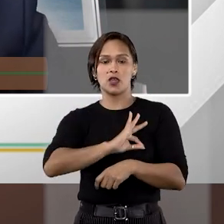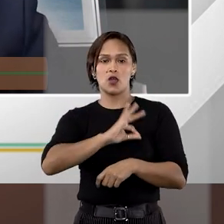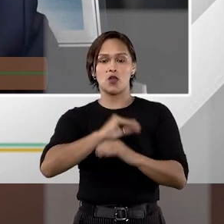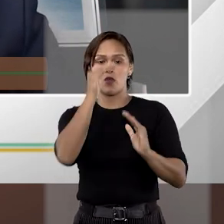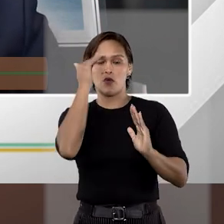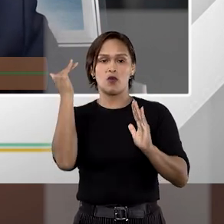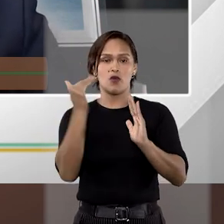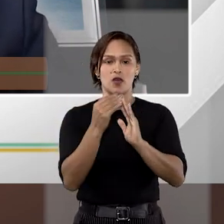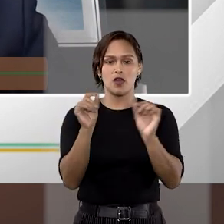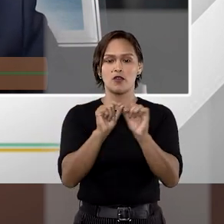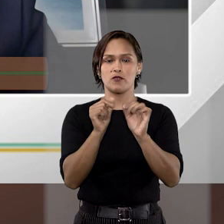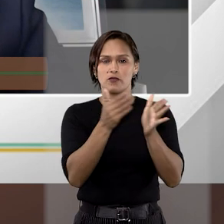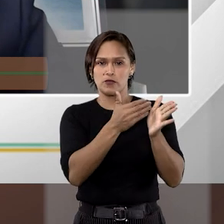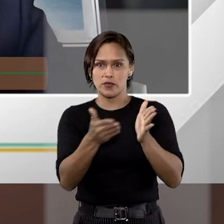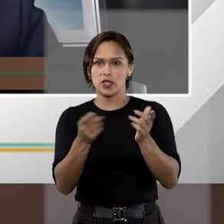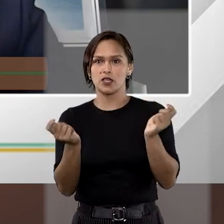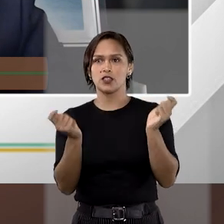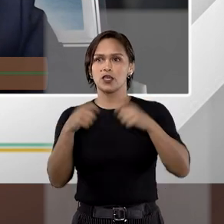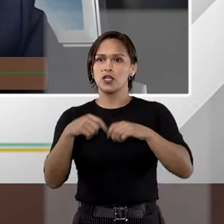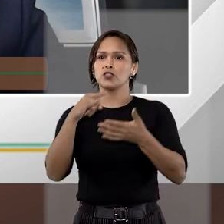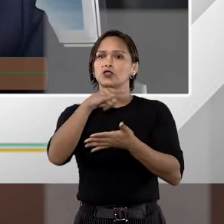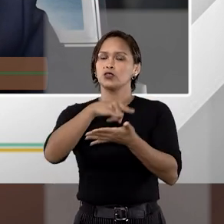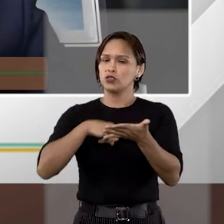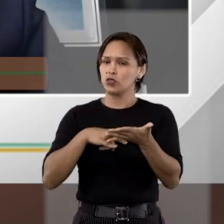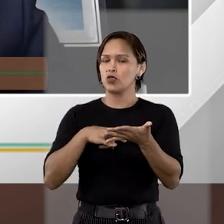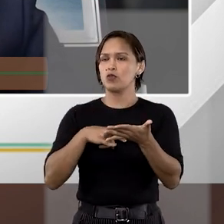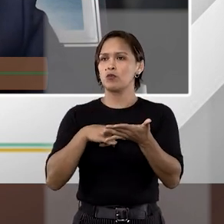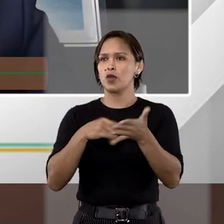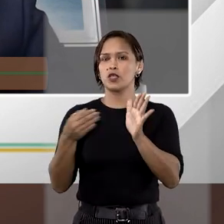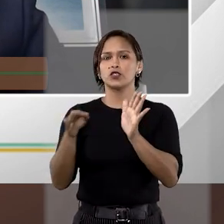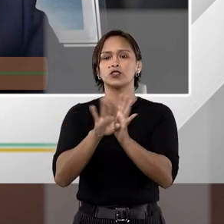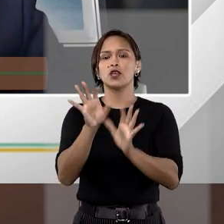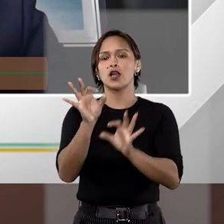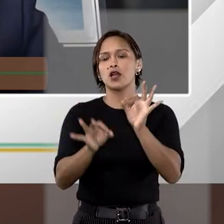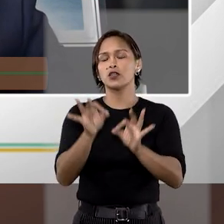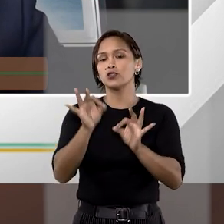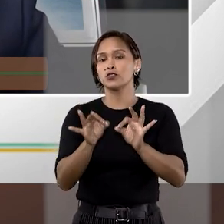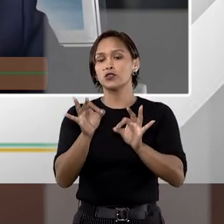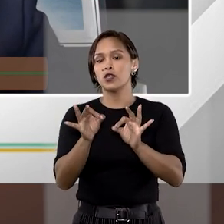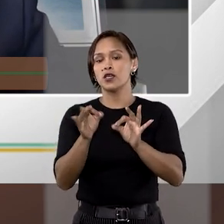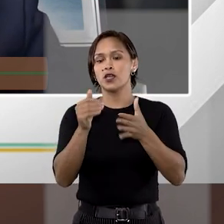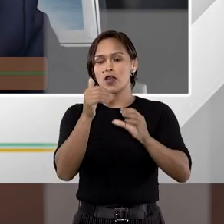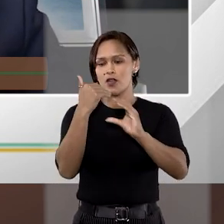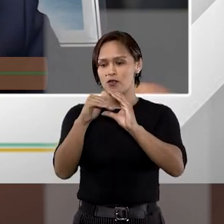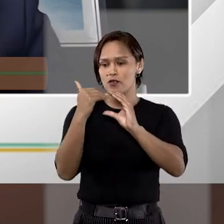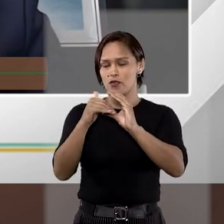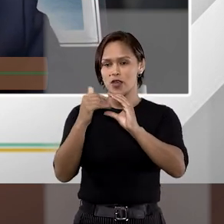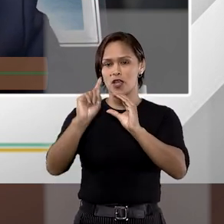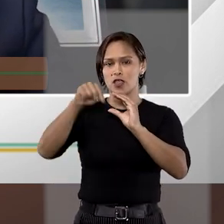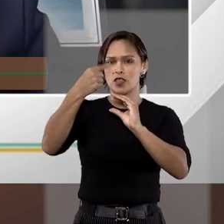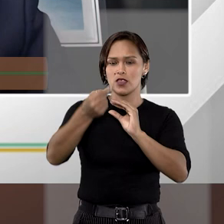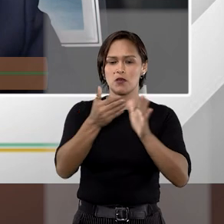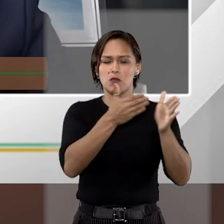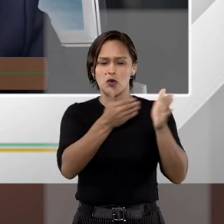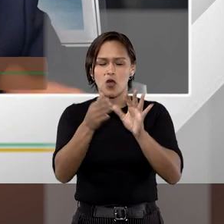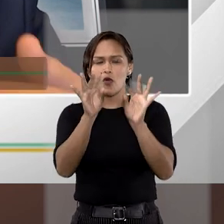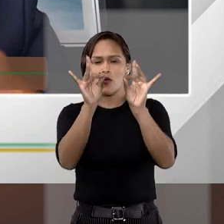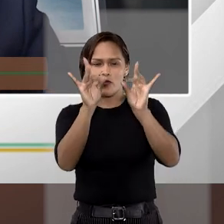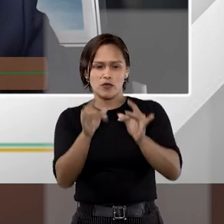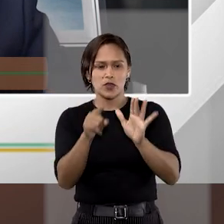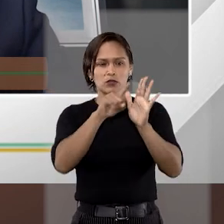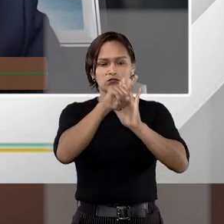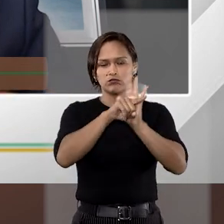a É eu sei que podemos consagrado este documento chegar chegar e juízo e é interessado depois de algum